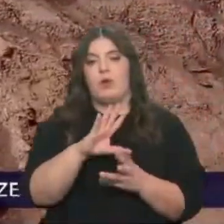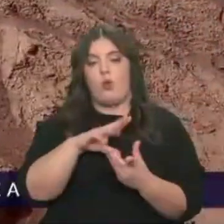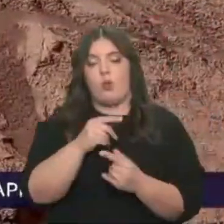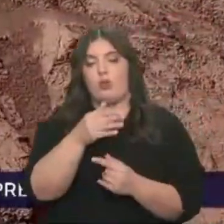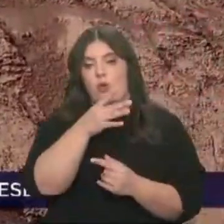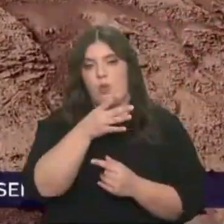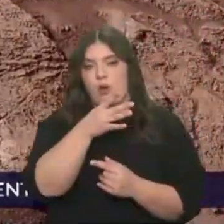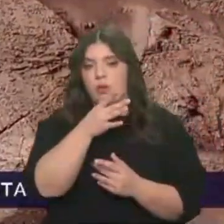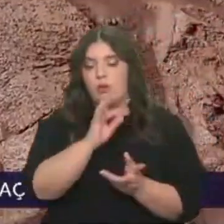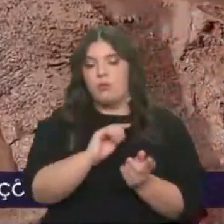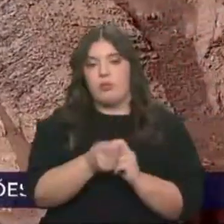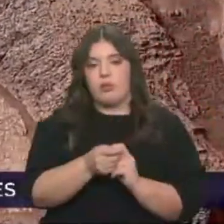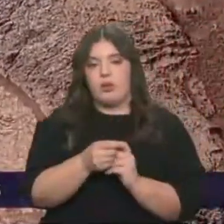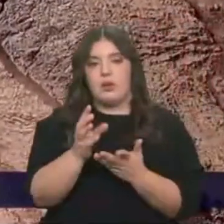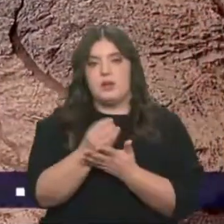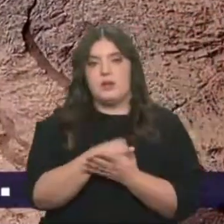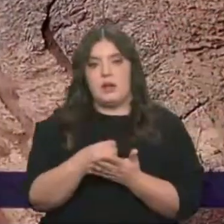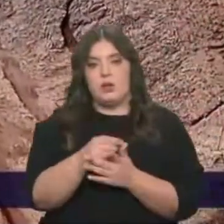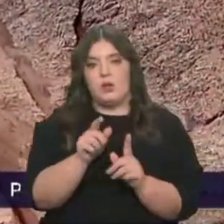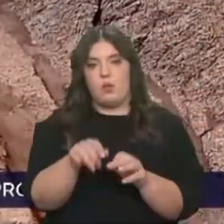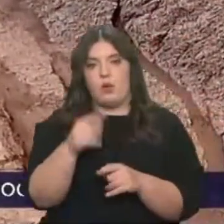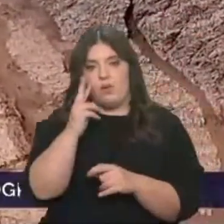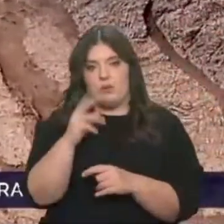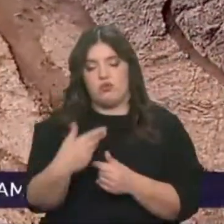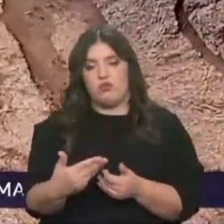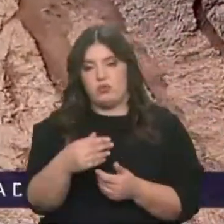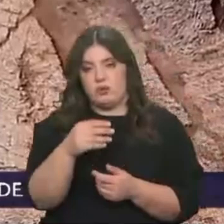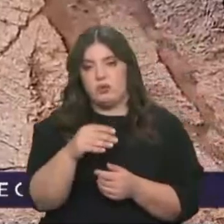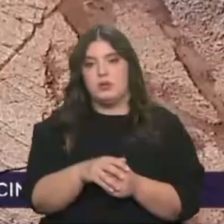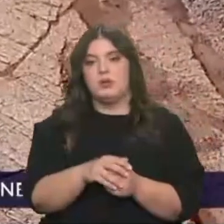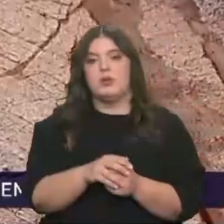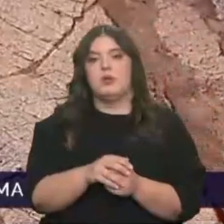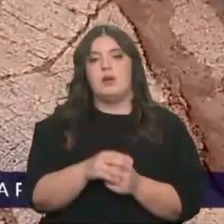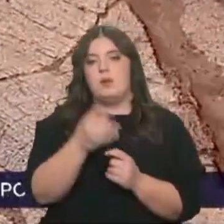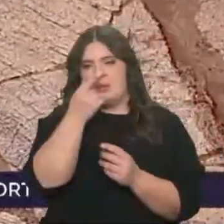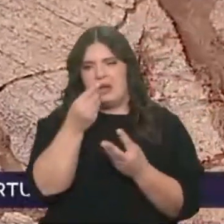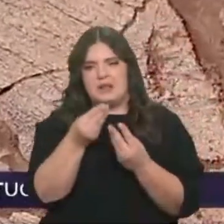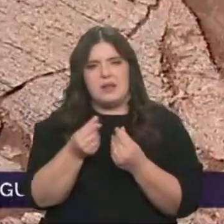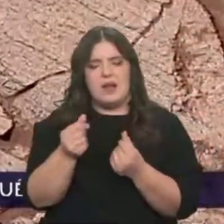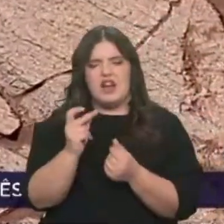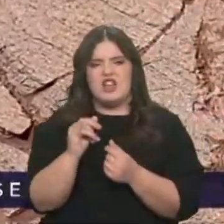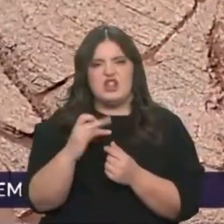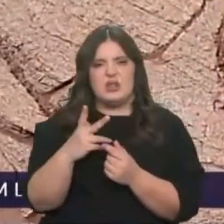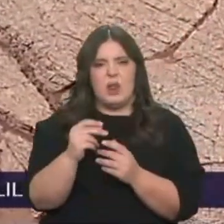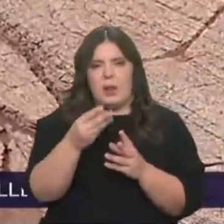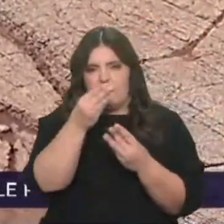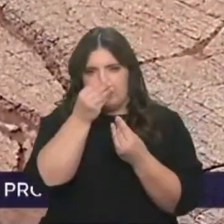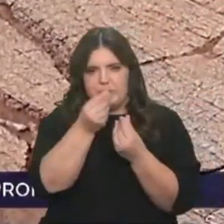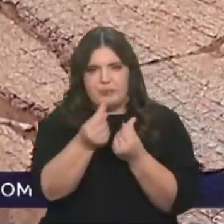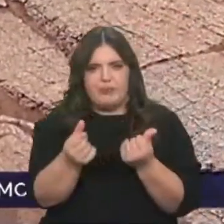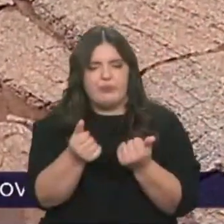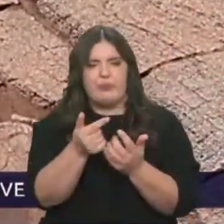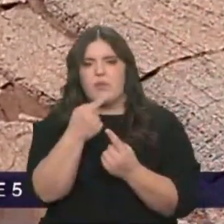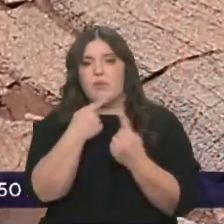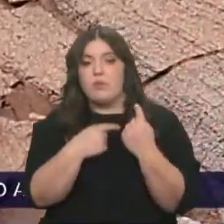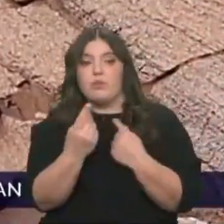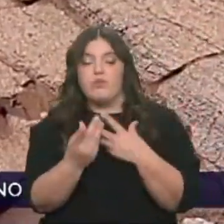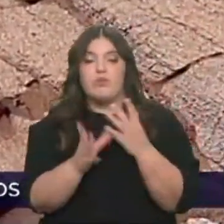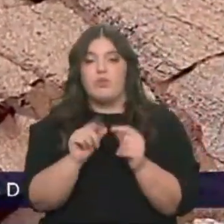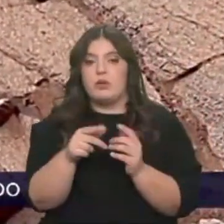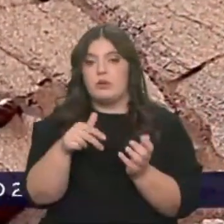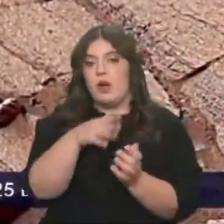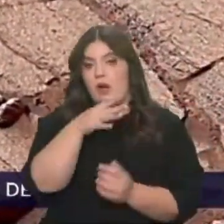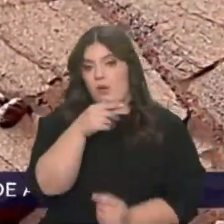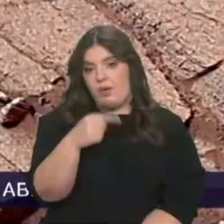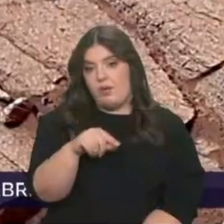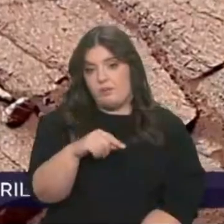aquático para um mundo desértico, como aquele que nós vemos hoje. Parece um espaço argiloso, não é? Argiloso, sim, lá está. O que denuncia, no fundo, também a presença de